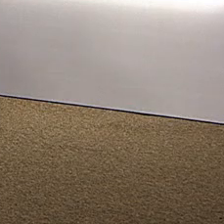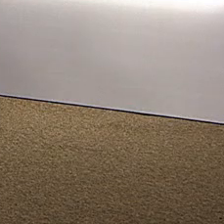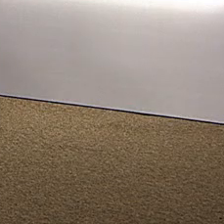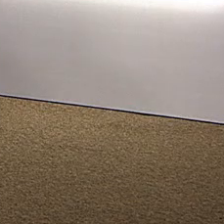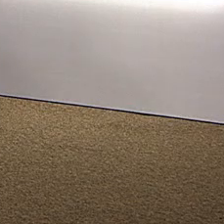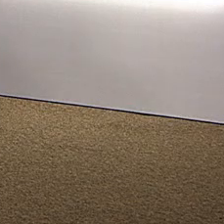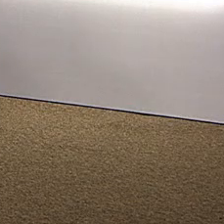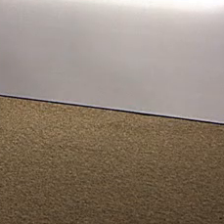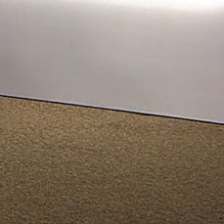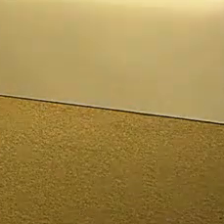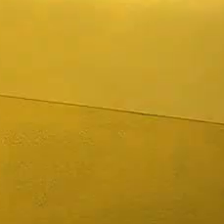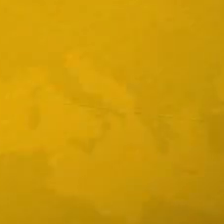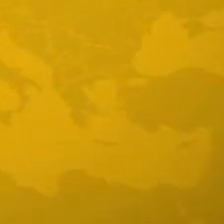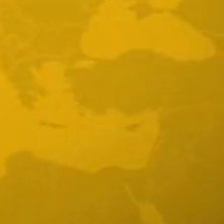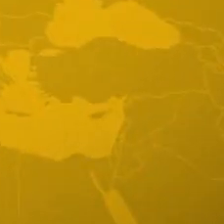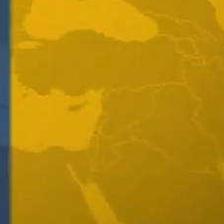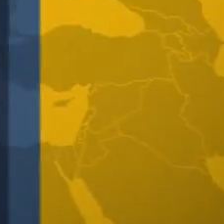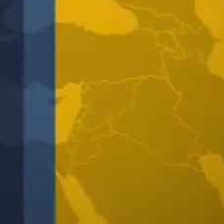Governo Federal